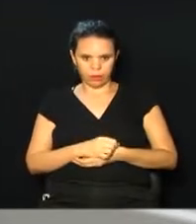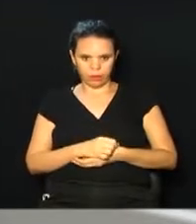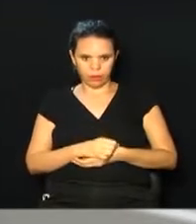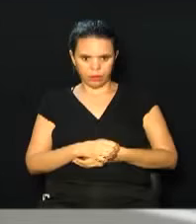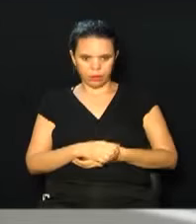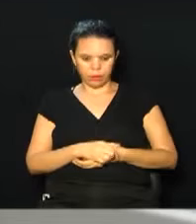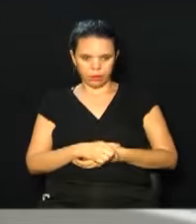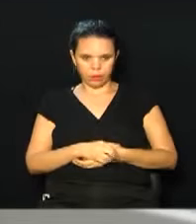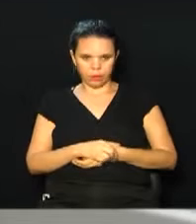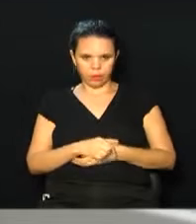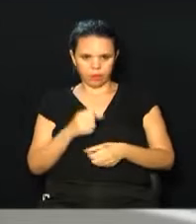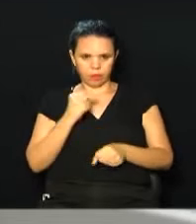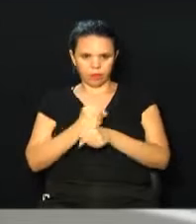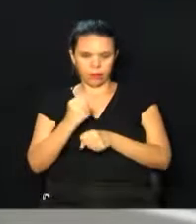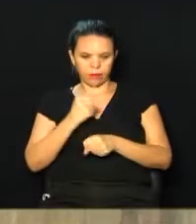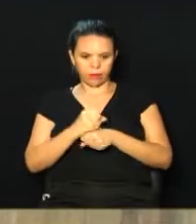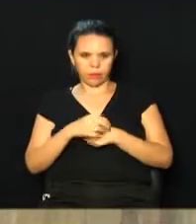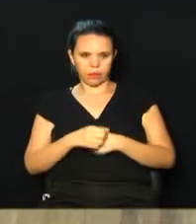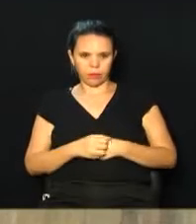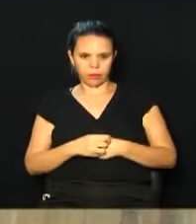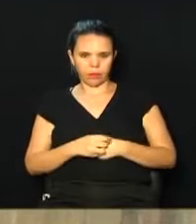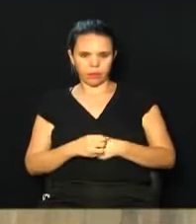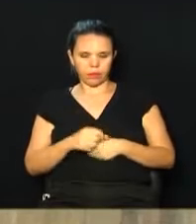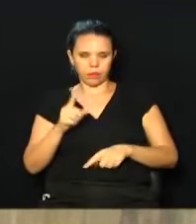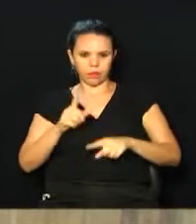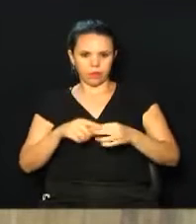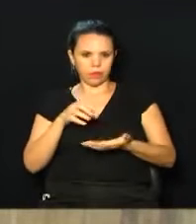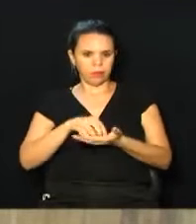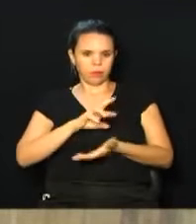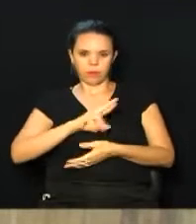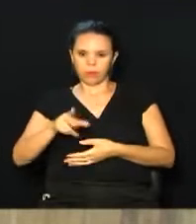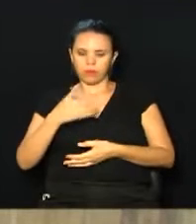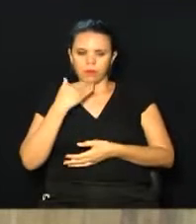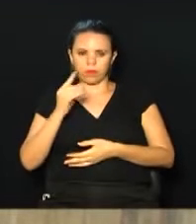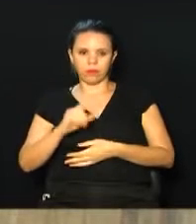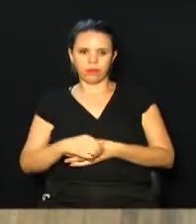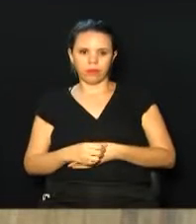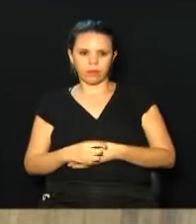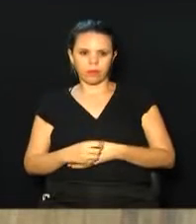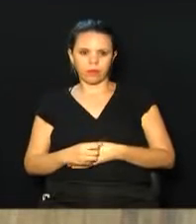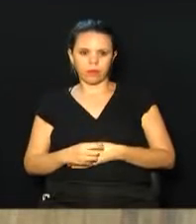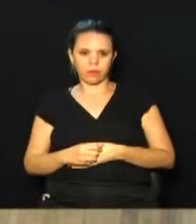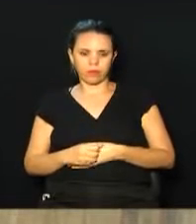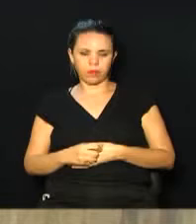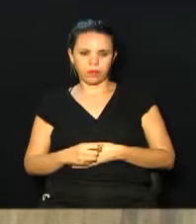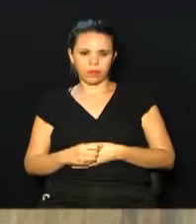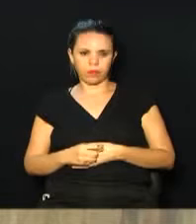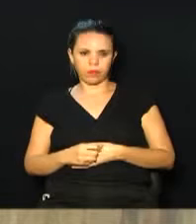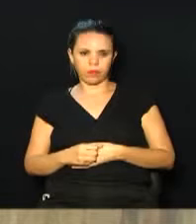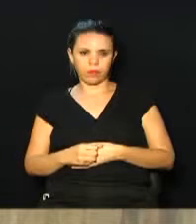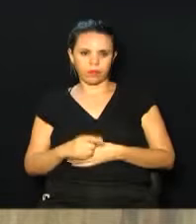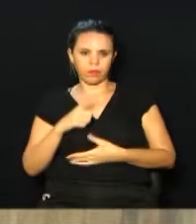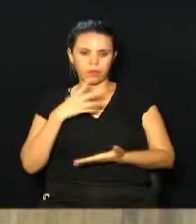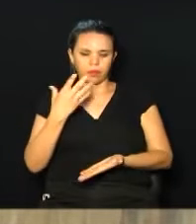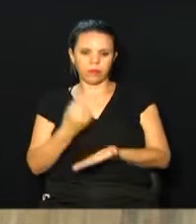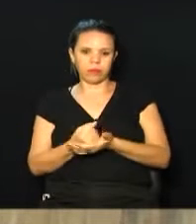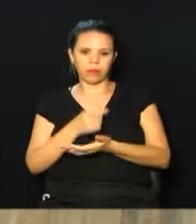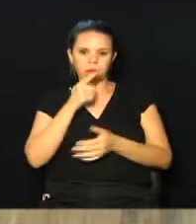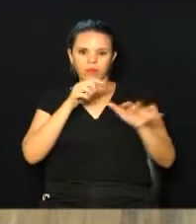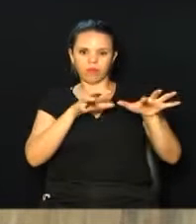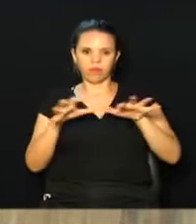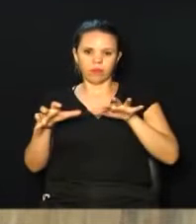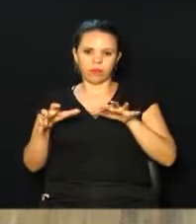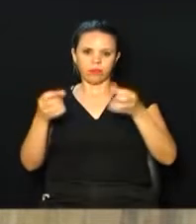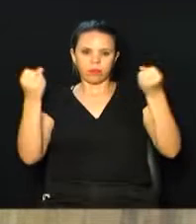aquela construção, aquele equipamento já não é suficiente para reter a água da chuva. Eu queria que